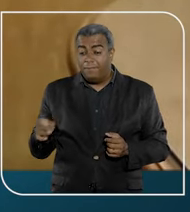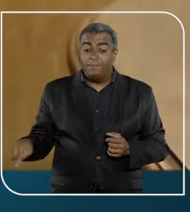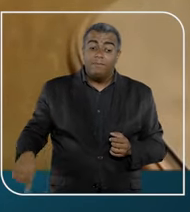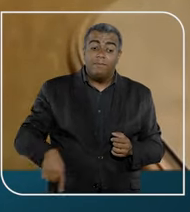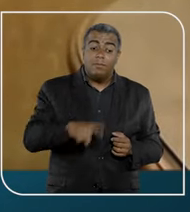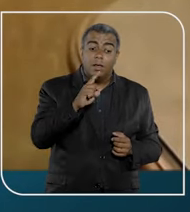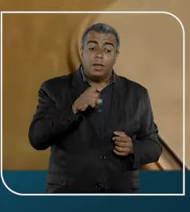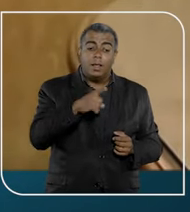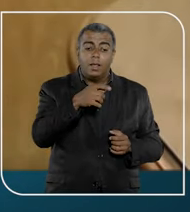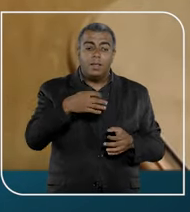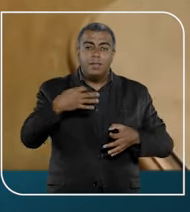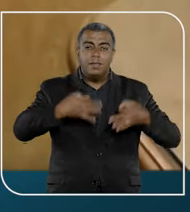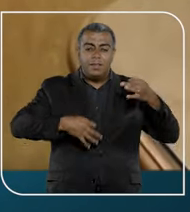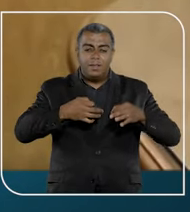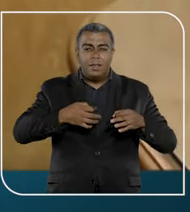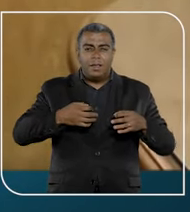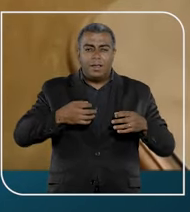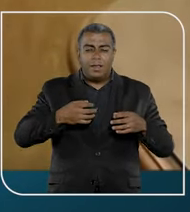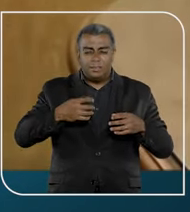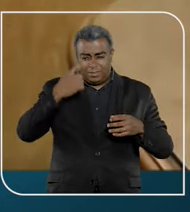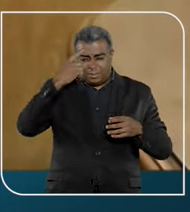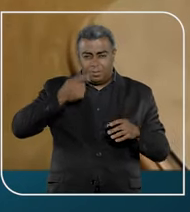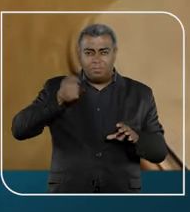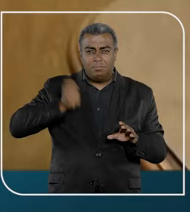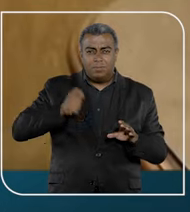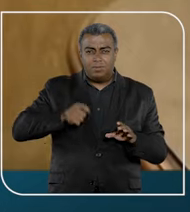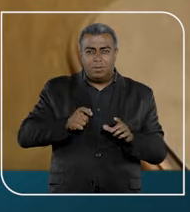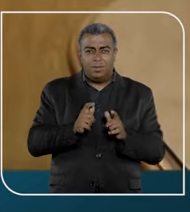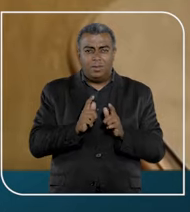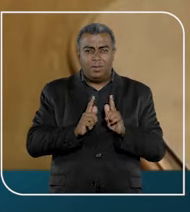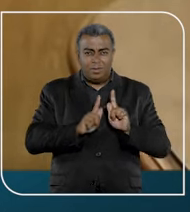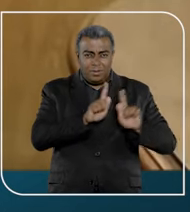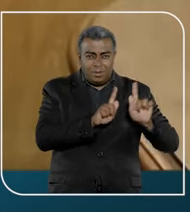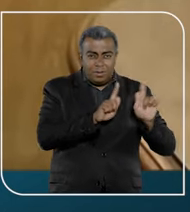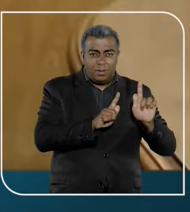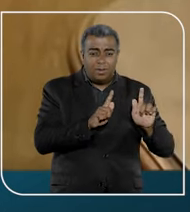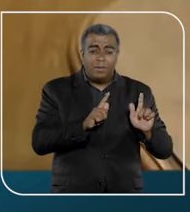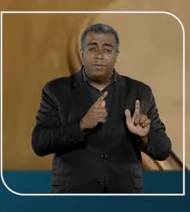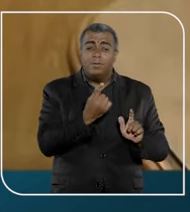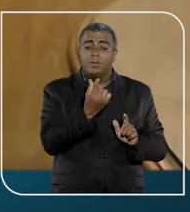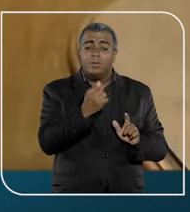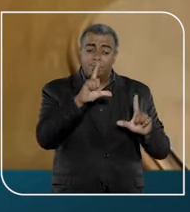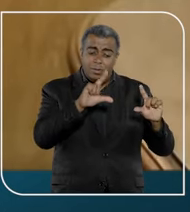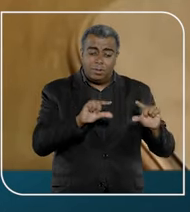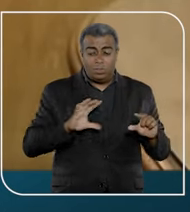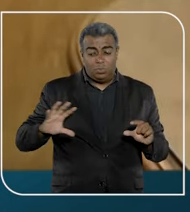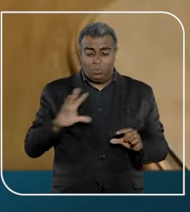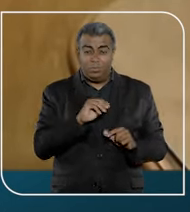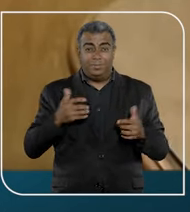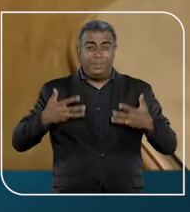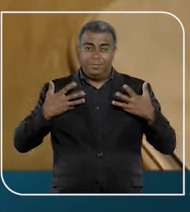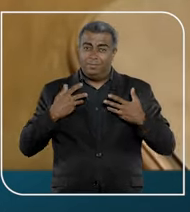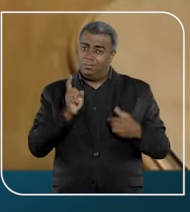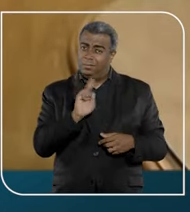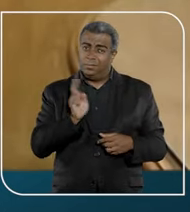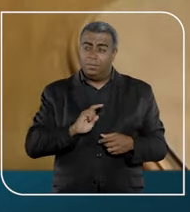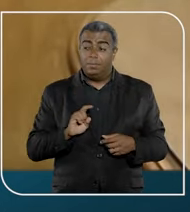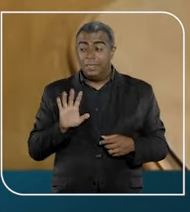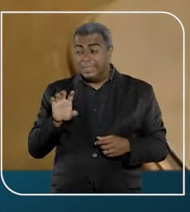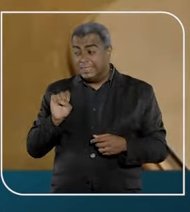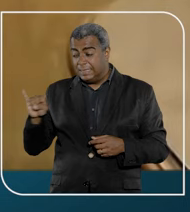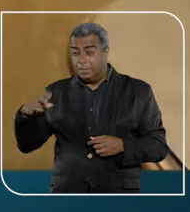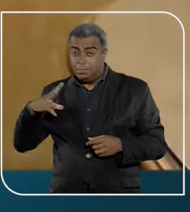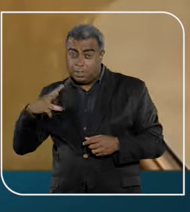Porque se a gente mandar para leilão, vai vender por um valor menor e ninguém vai ser satisfeito. Se você